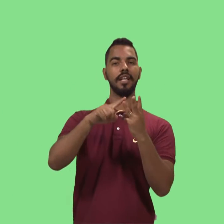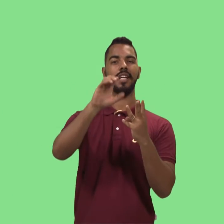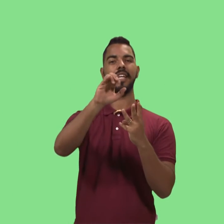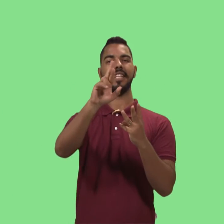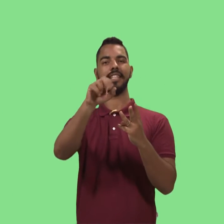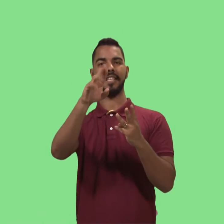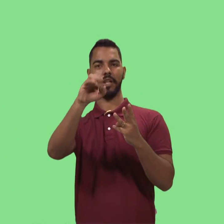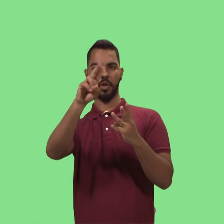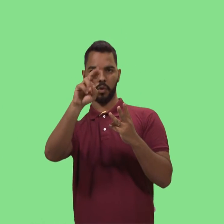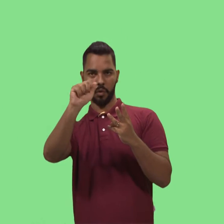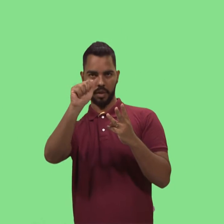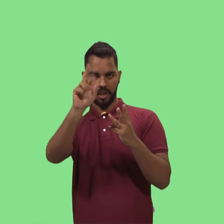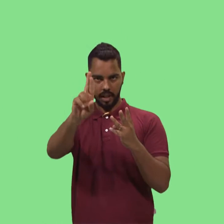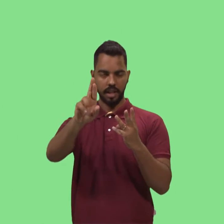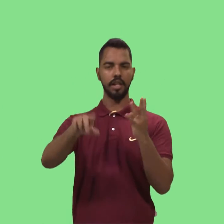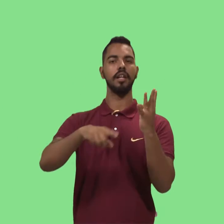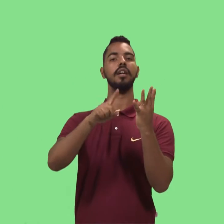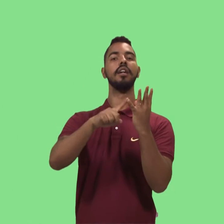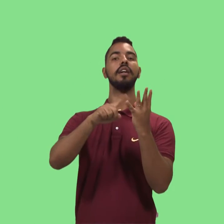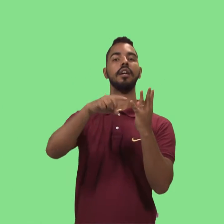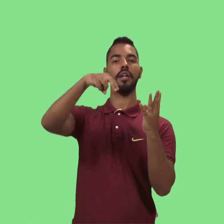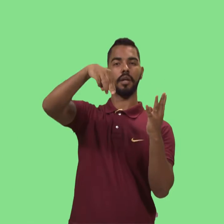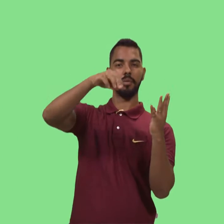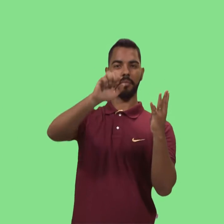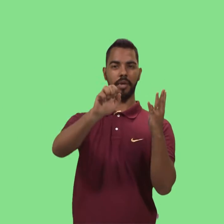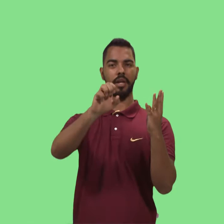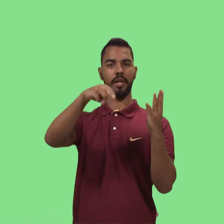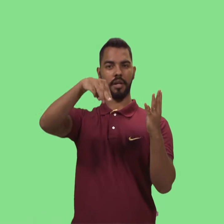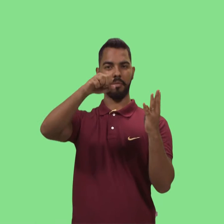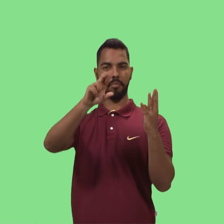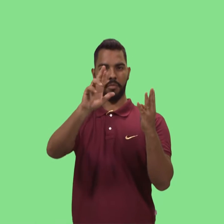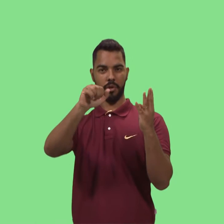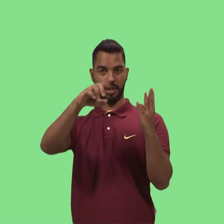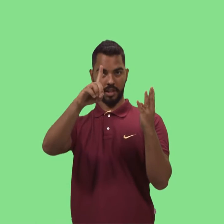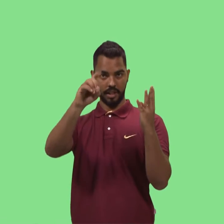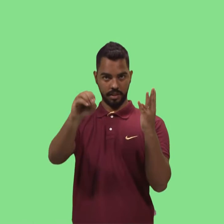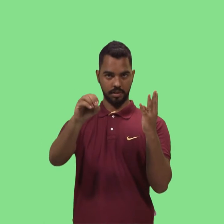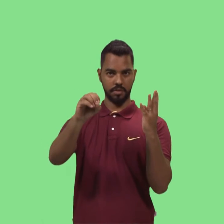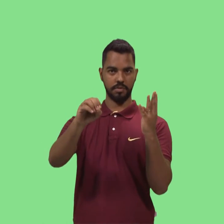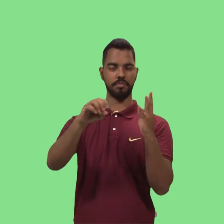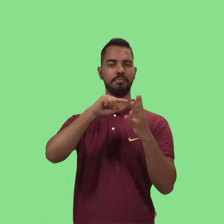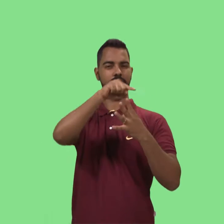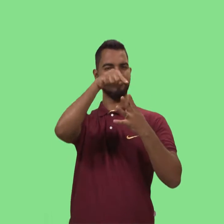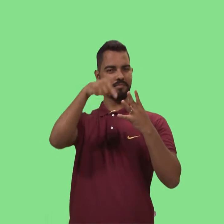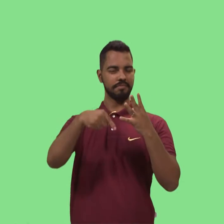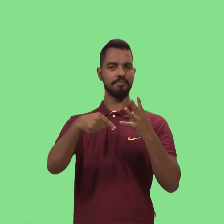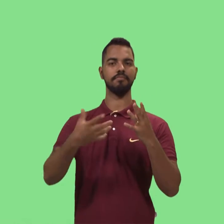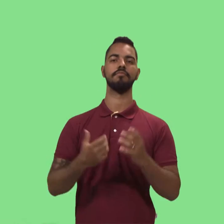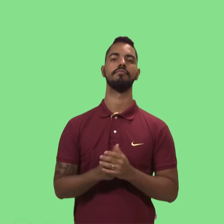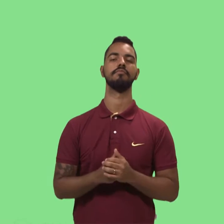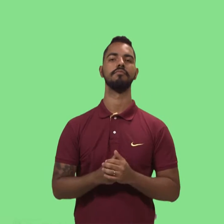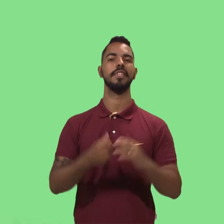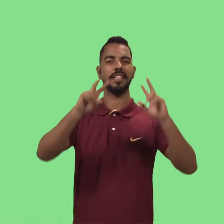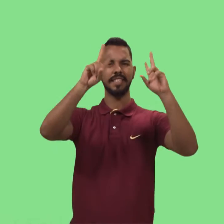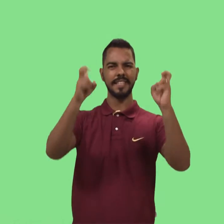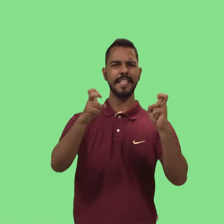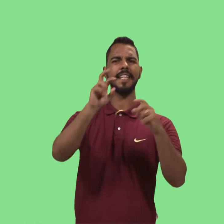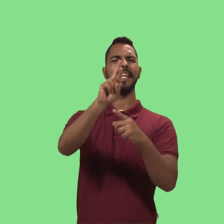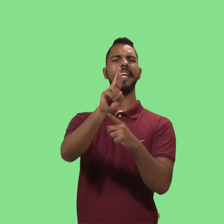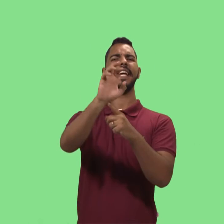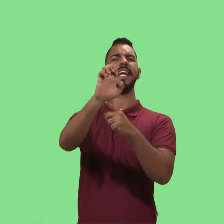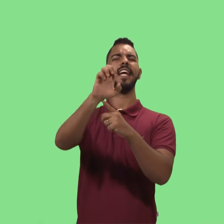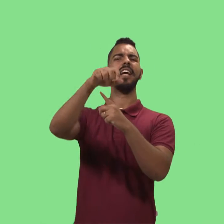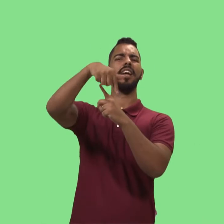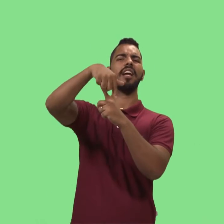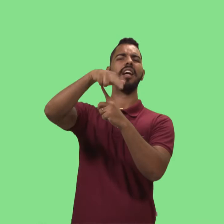No requerimento, que é a aula desse momento, nós vamos ver como o nome do termo já